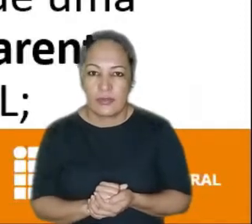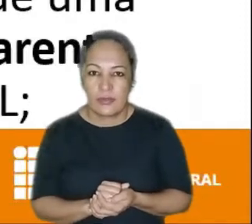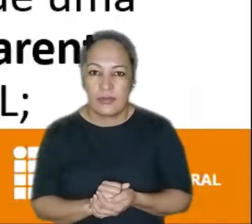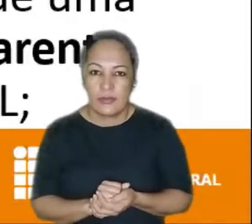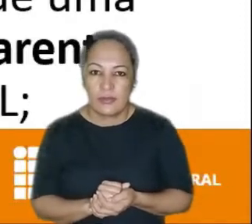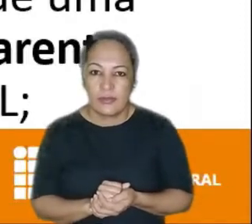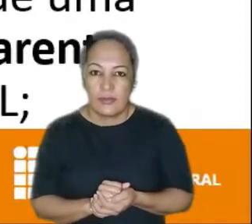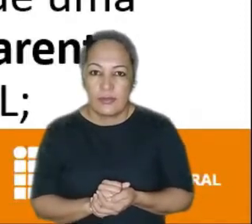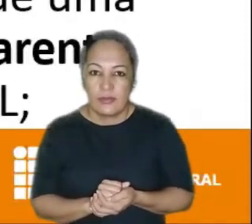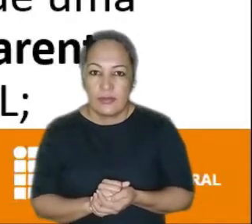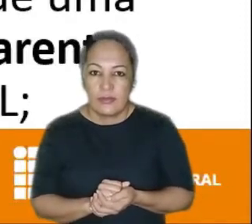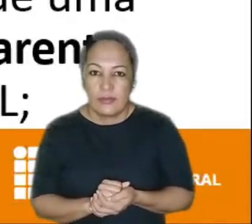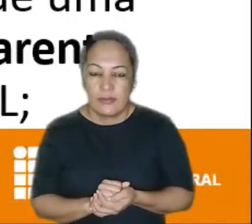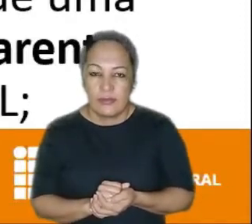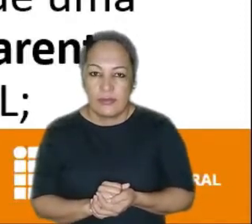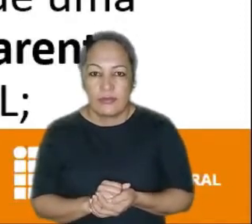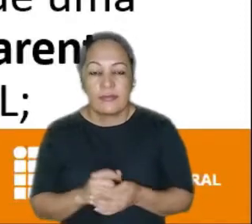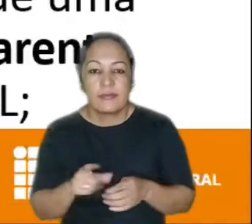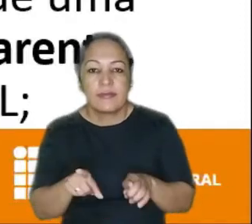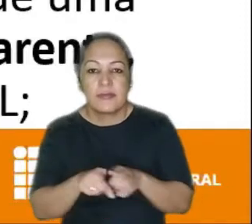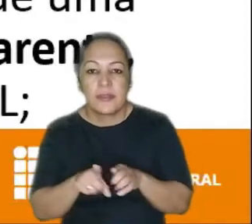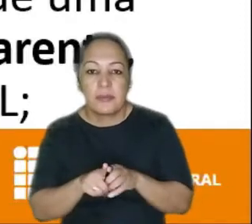que está usando